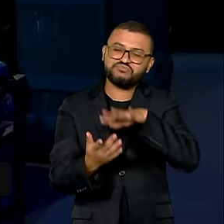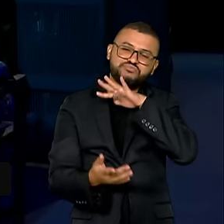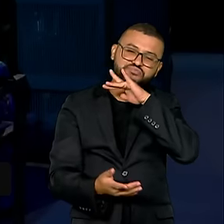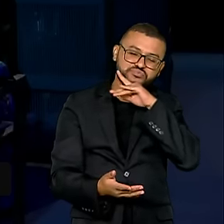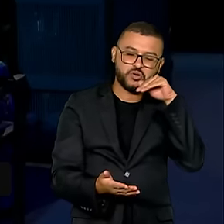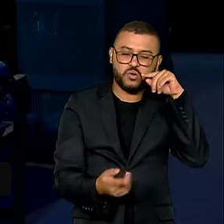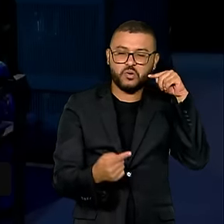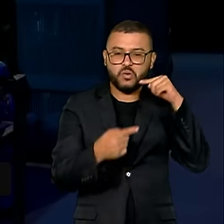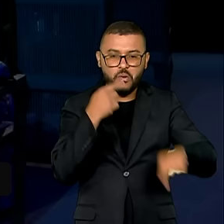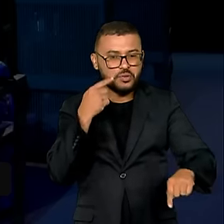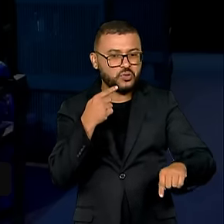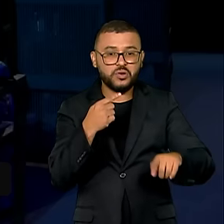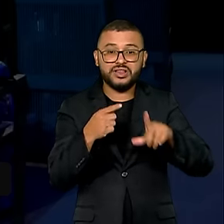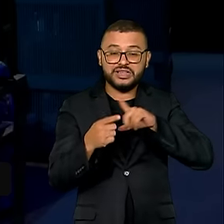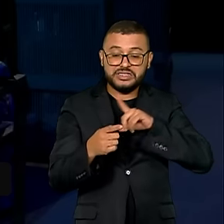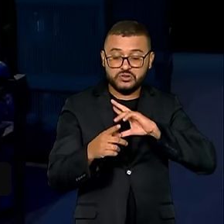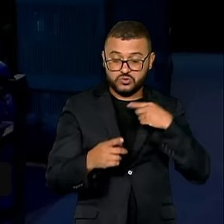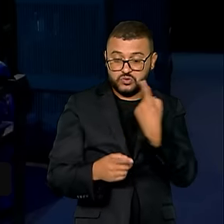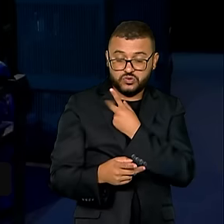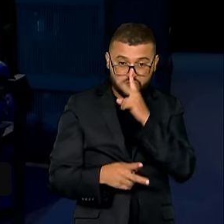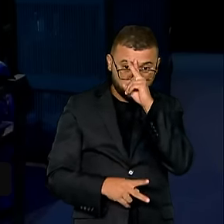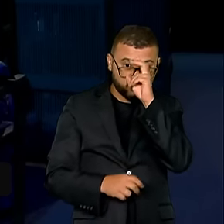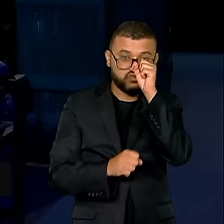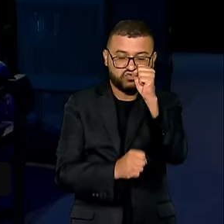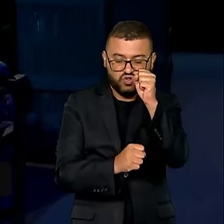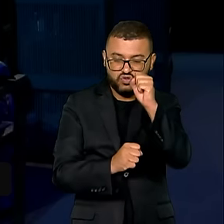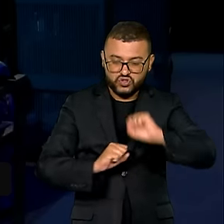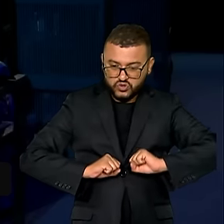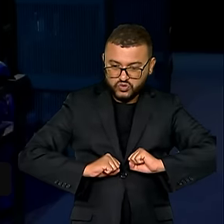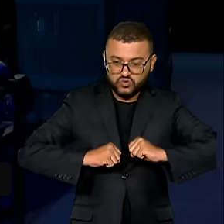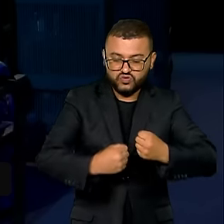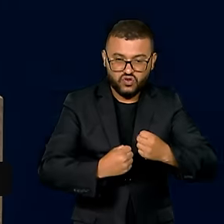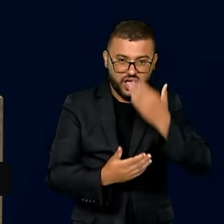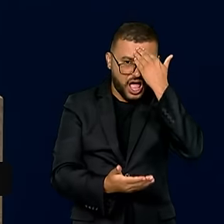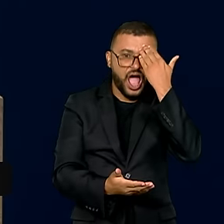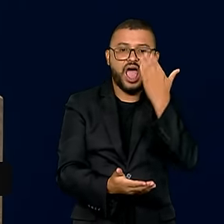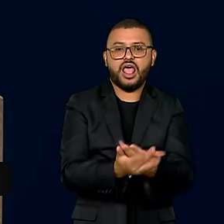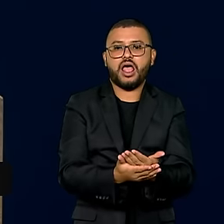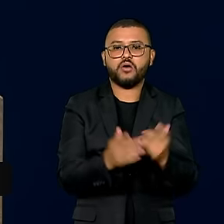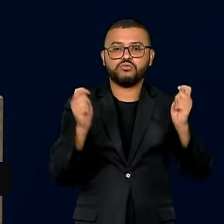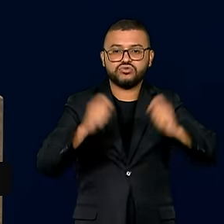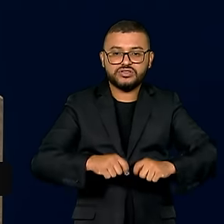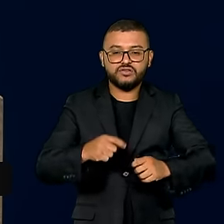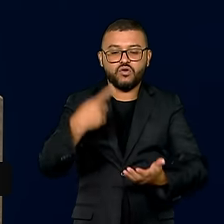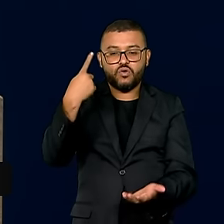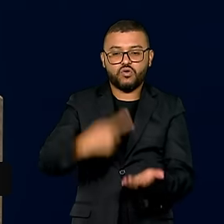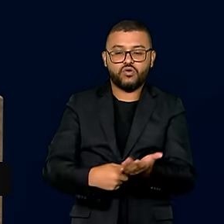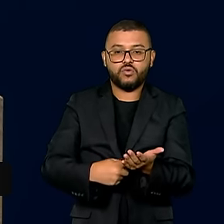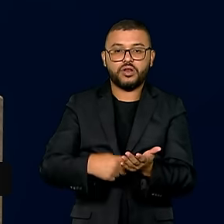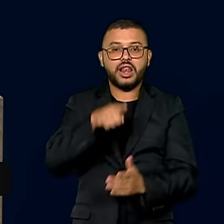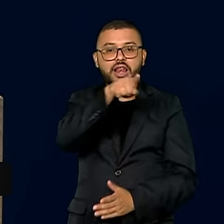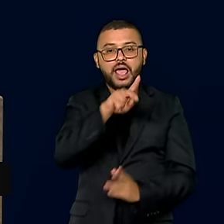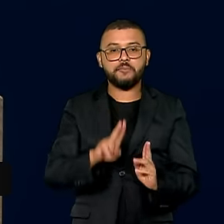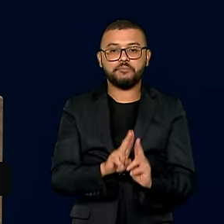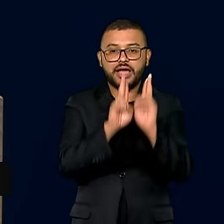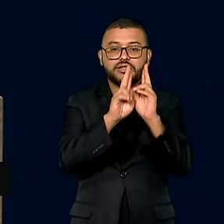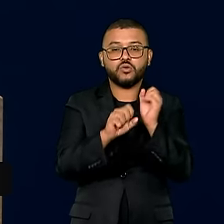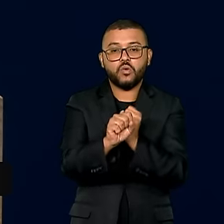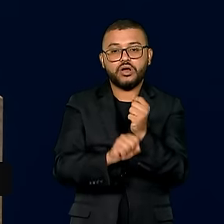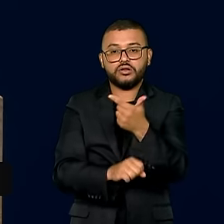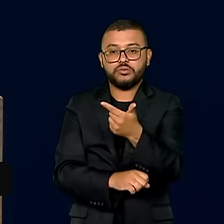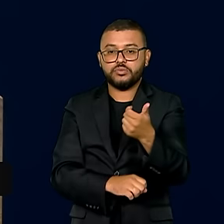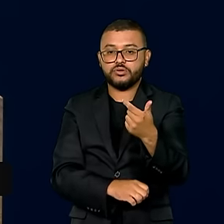foi preciso um grande esforço para recuperar a confiança e chegar ao Acordo de Paris em